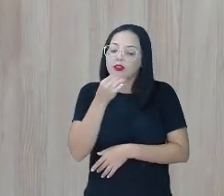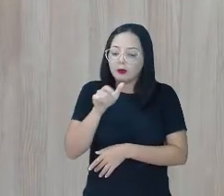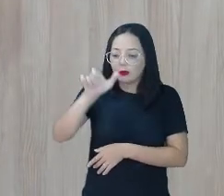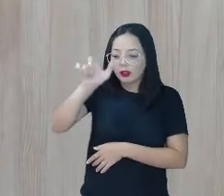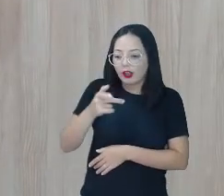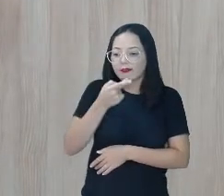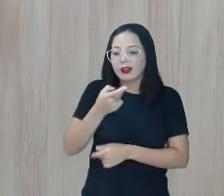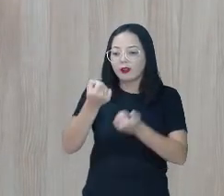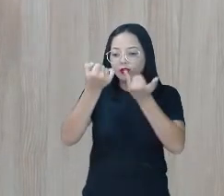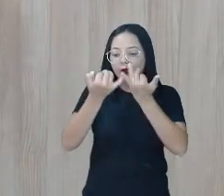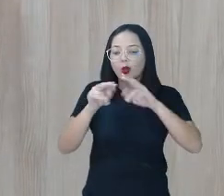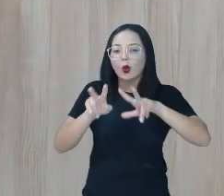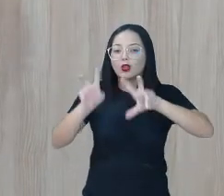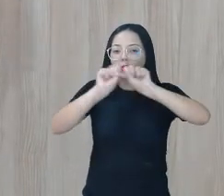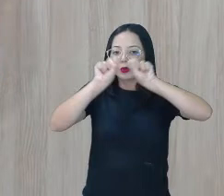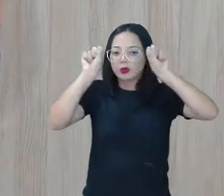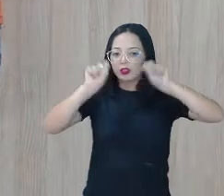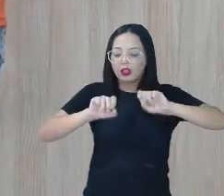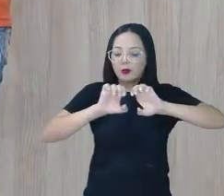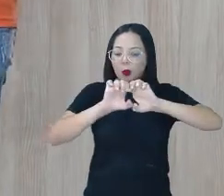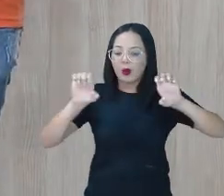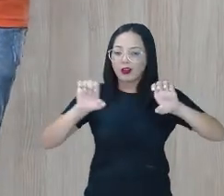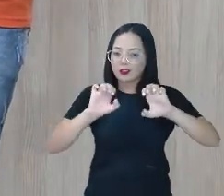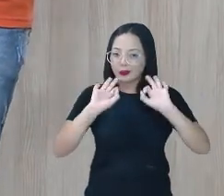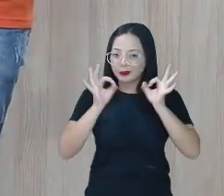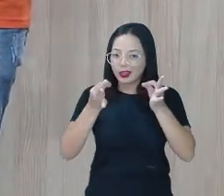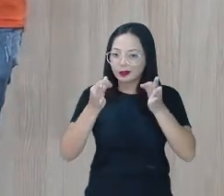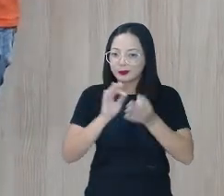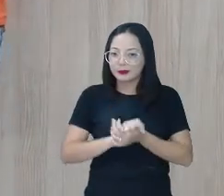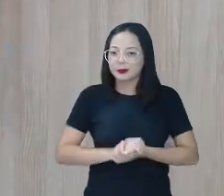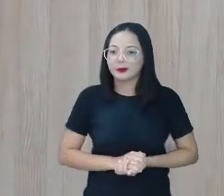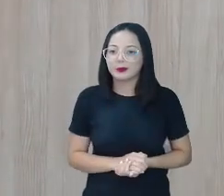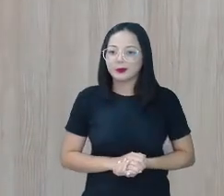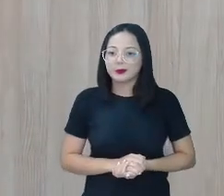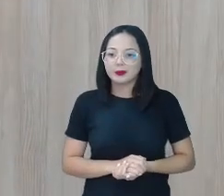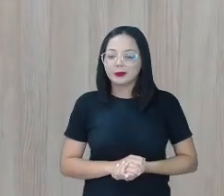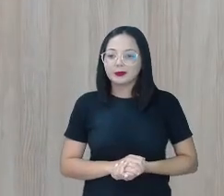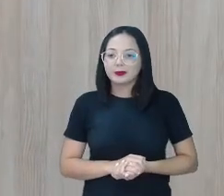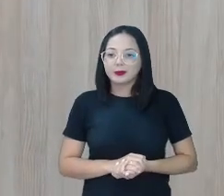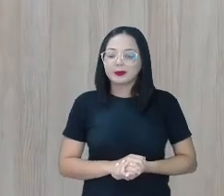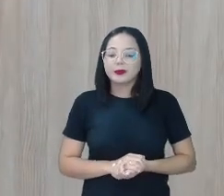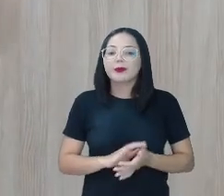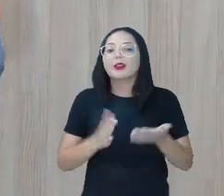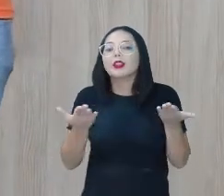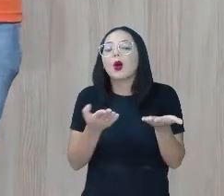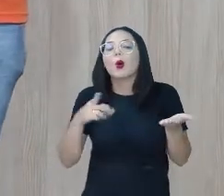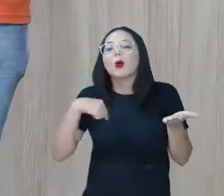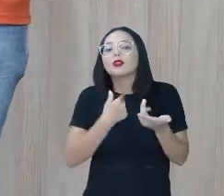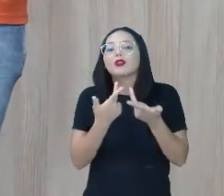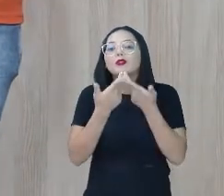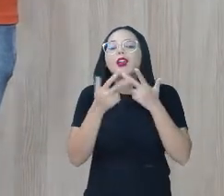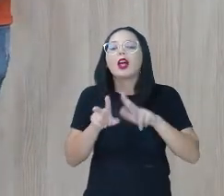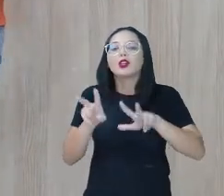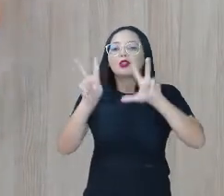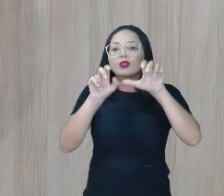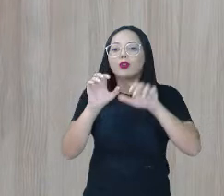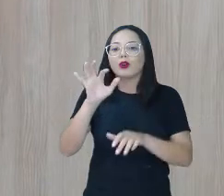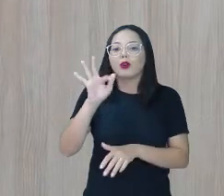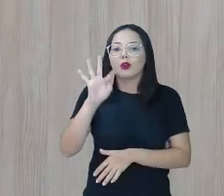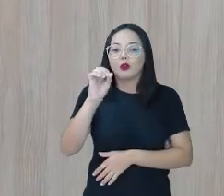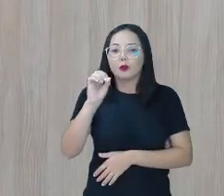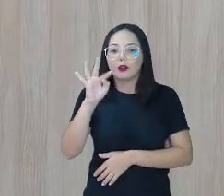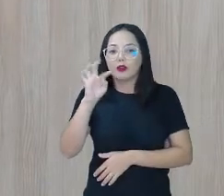falou, a questão lá dos sistemas de equações, tá bom? Então vamos lá, vamos falar hoje sobre fatoração,